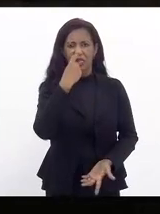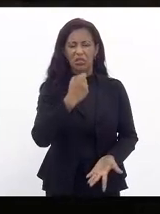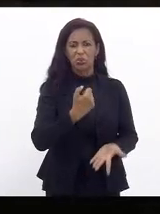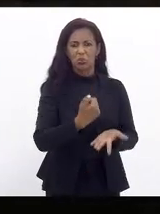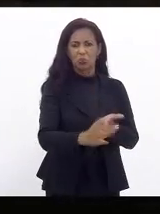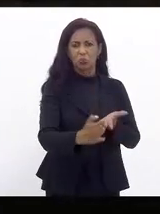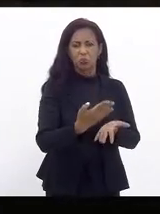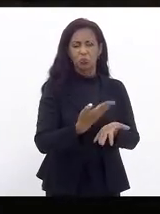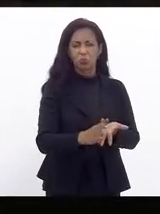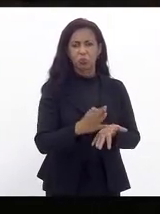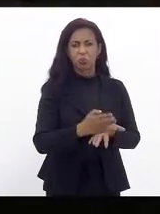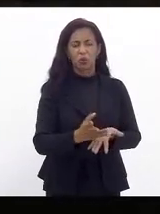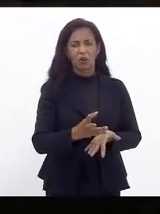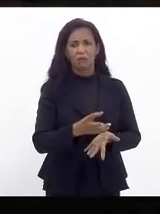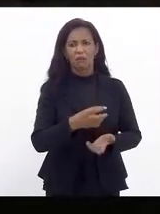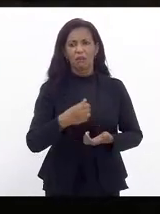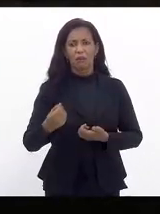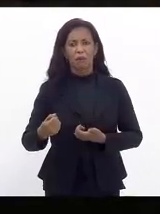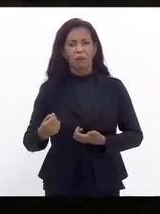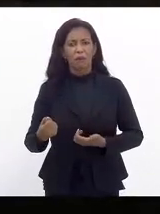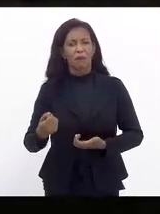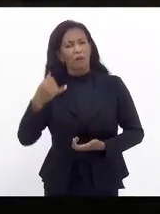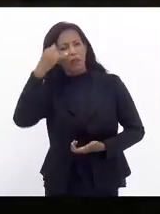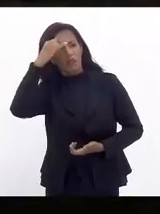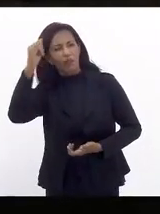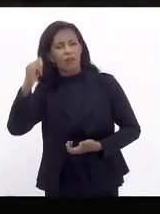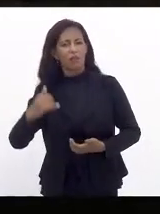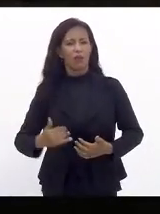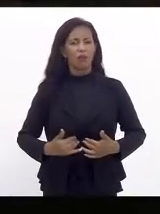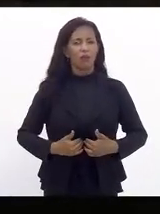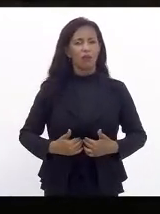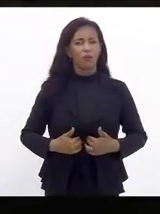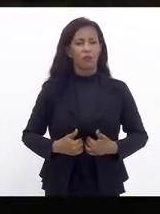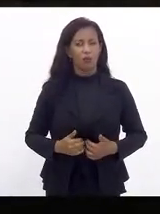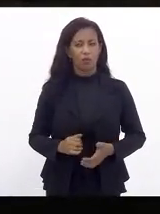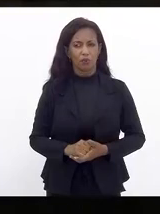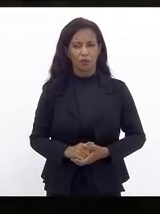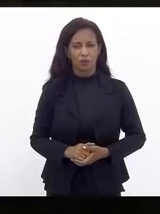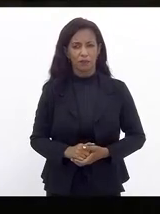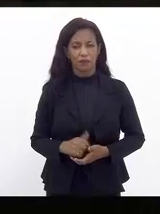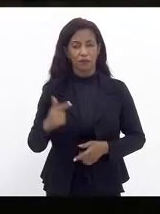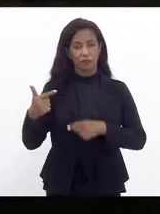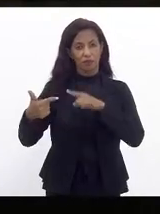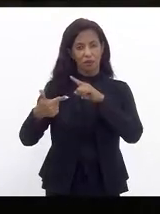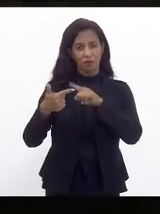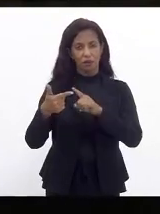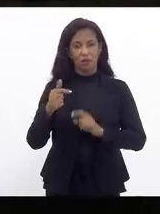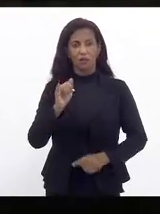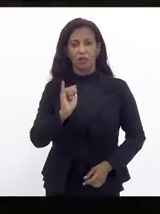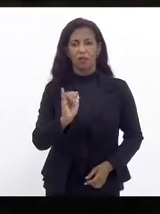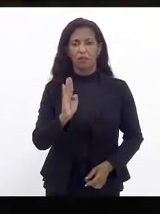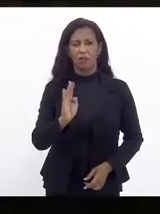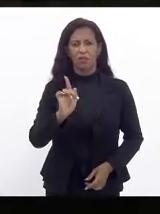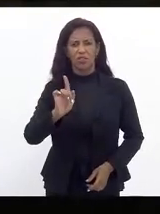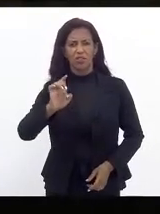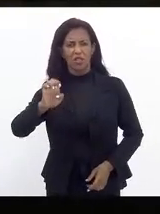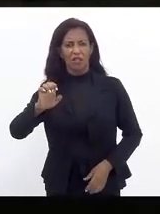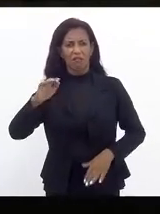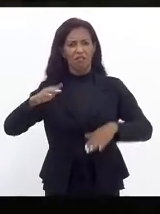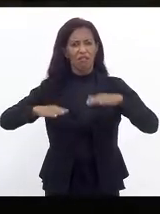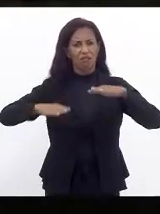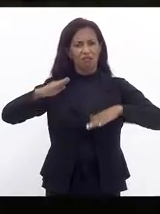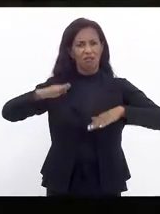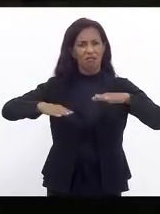que lhe restou para que possam não passar fome. Segundo o IBGE, existem vários níveis